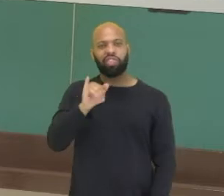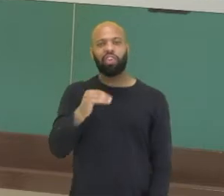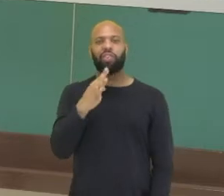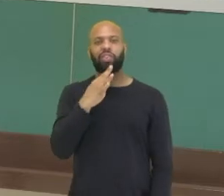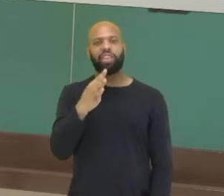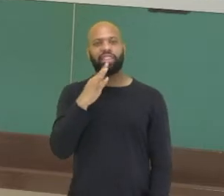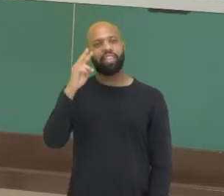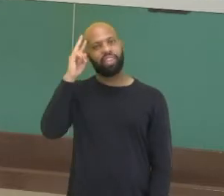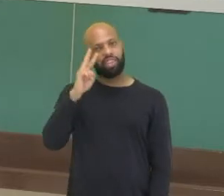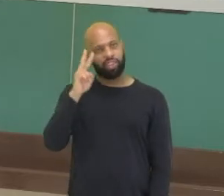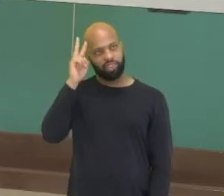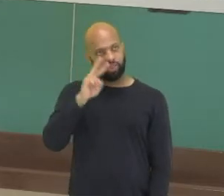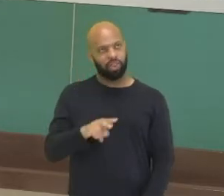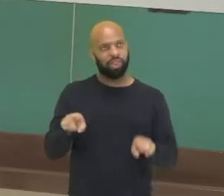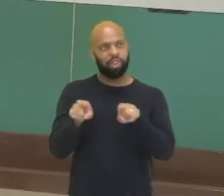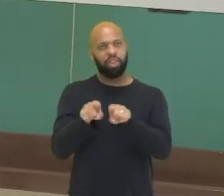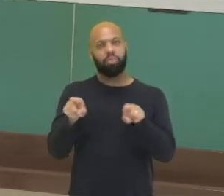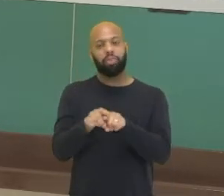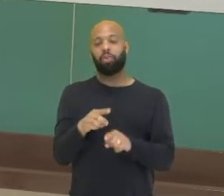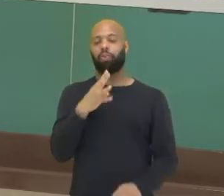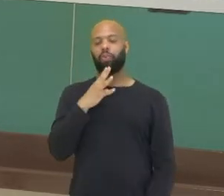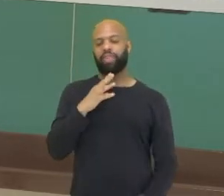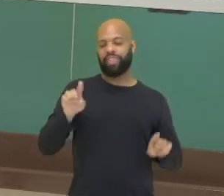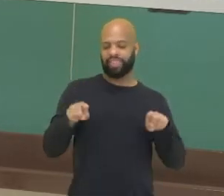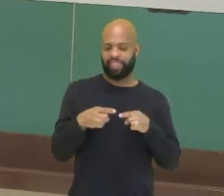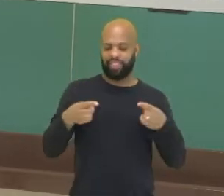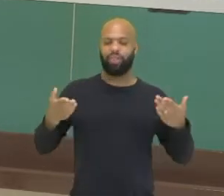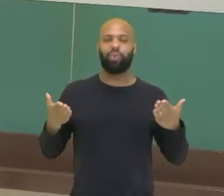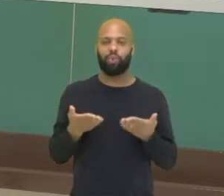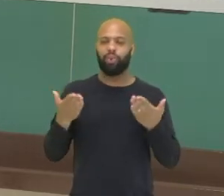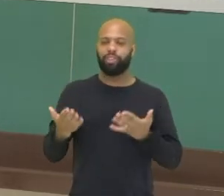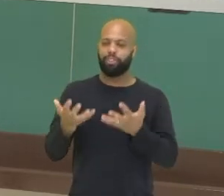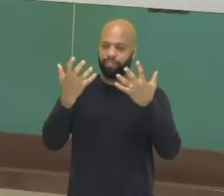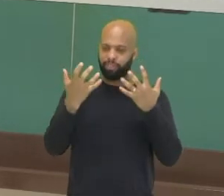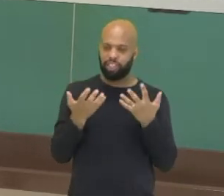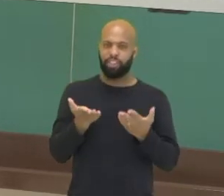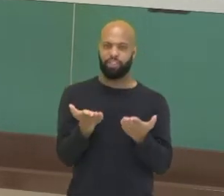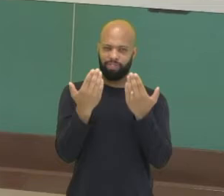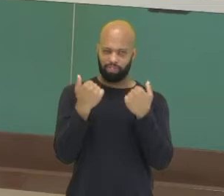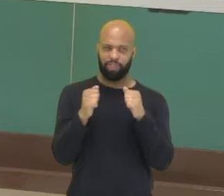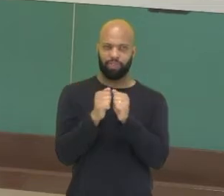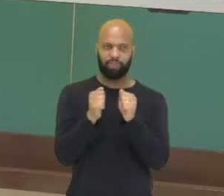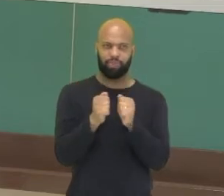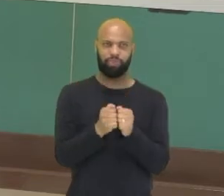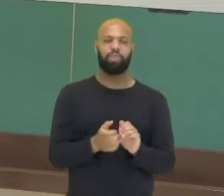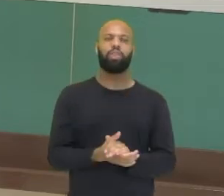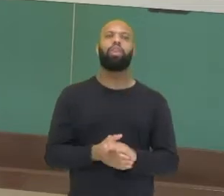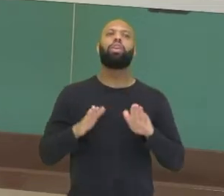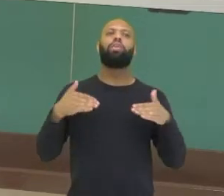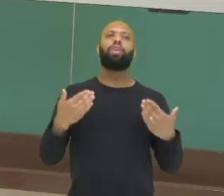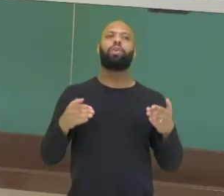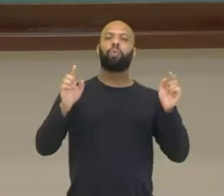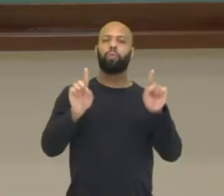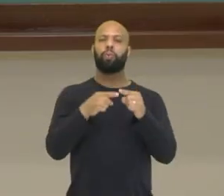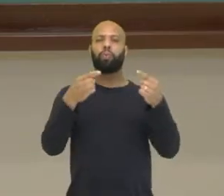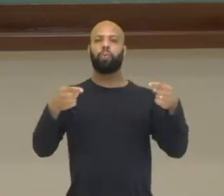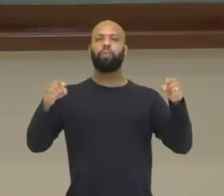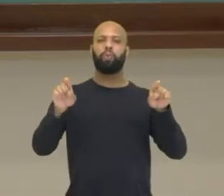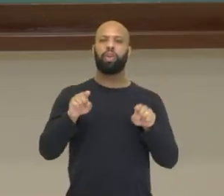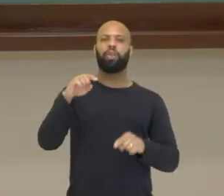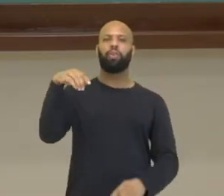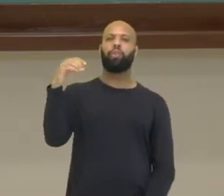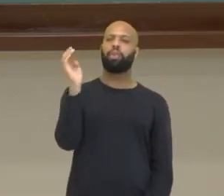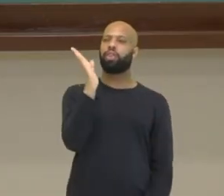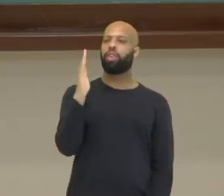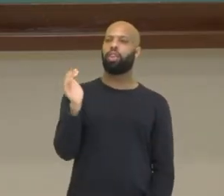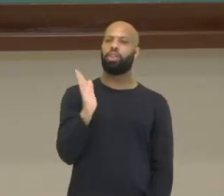hinos, conhecer os nossos hinos. Então convido você a vir com a gente, né? Então o hino nacional